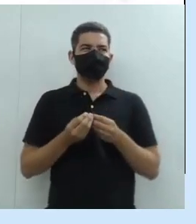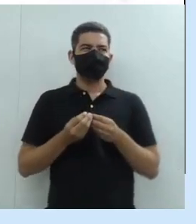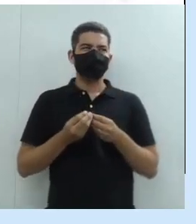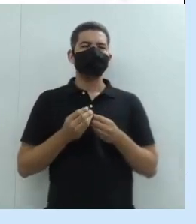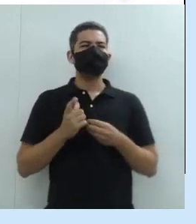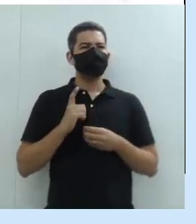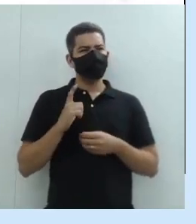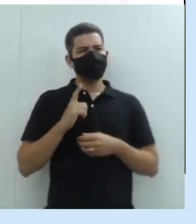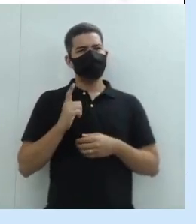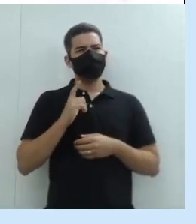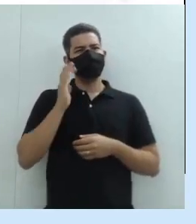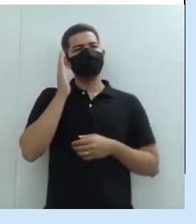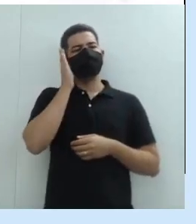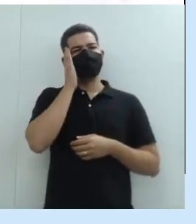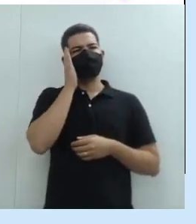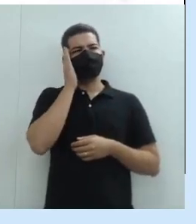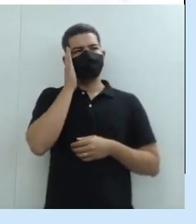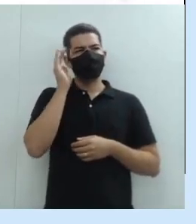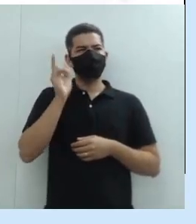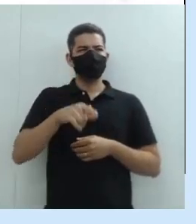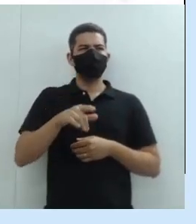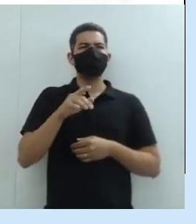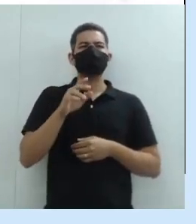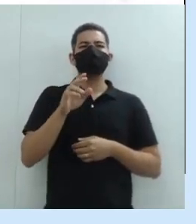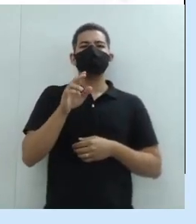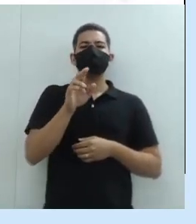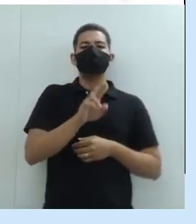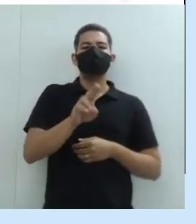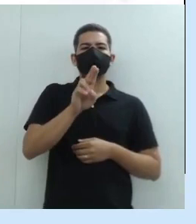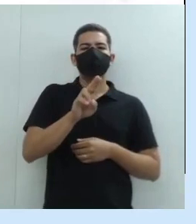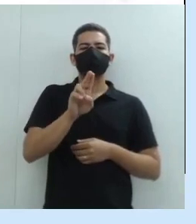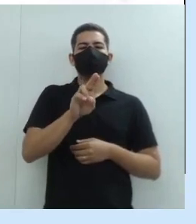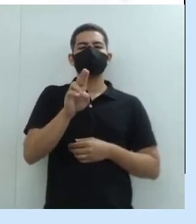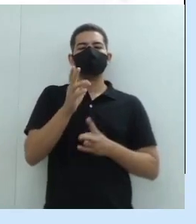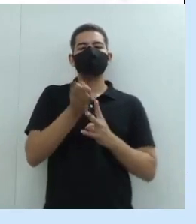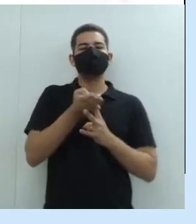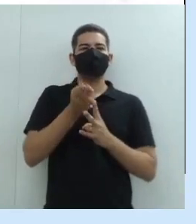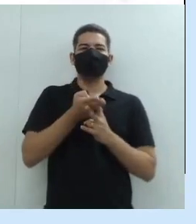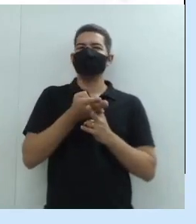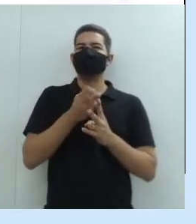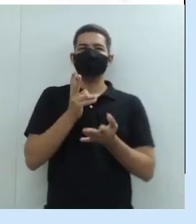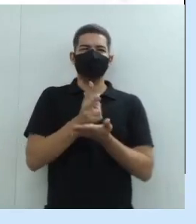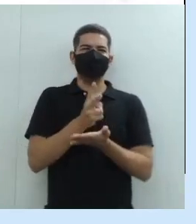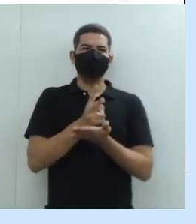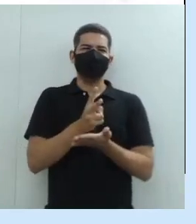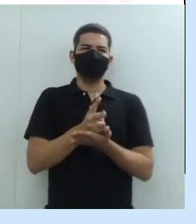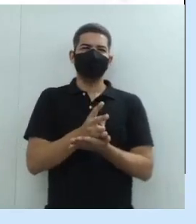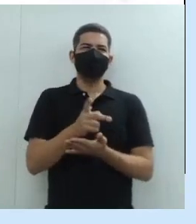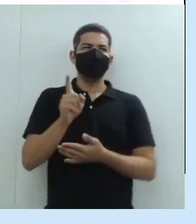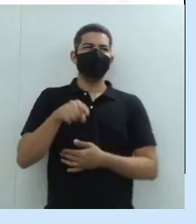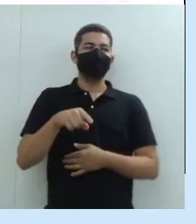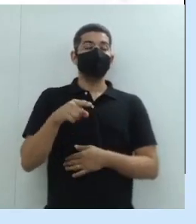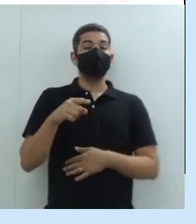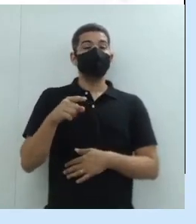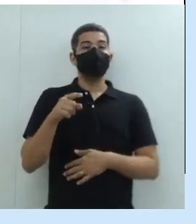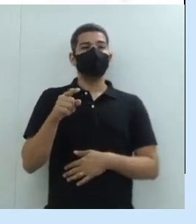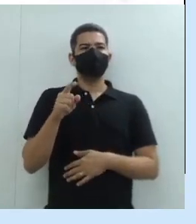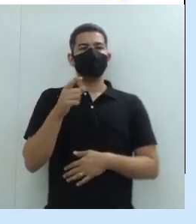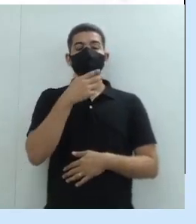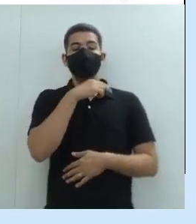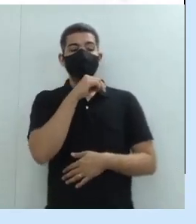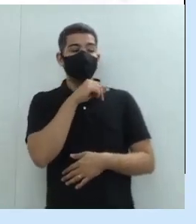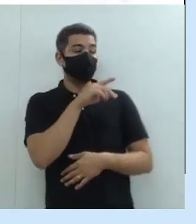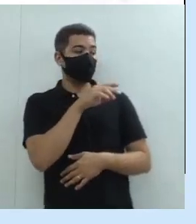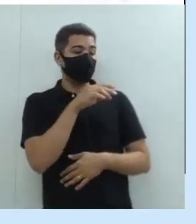Provavelmente você pode responder que é o uso da ambiguidade. Aí nós vemos um exemplo também de ambiguidade. Porque quando o pai diz